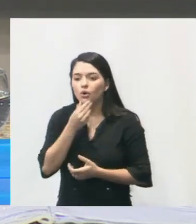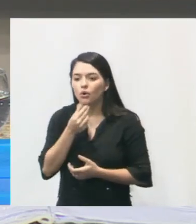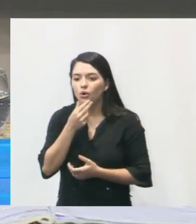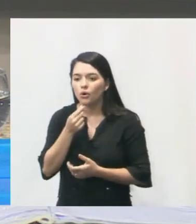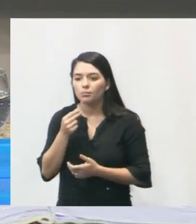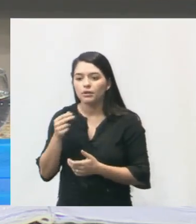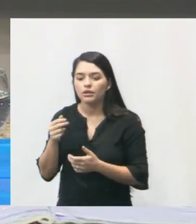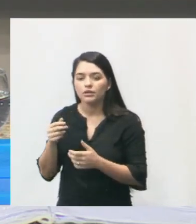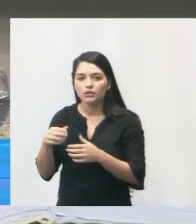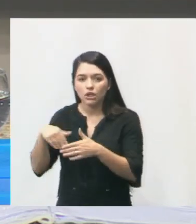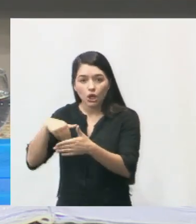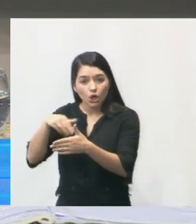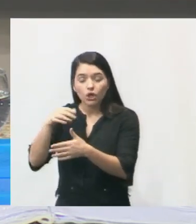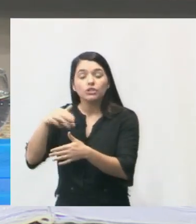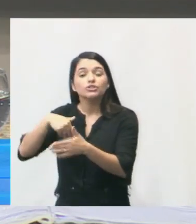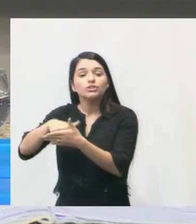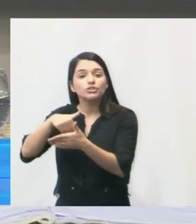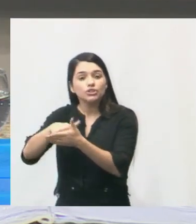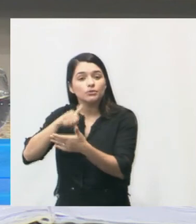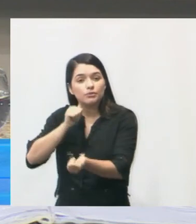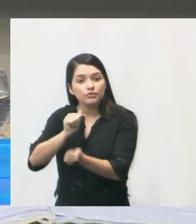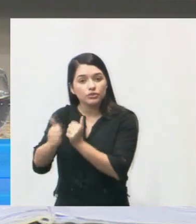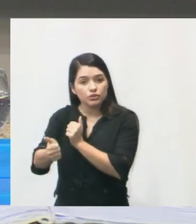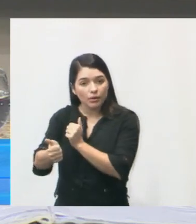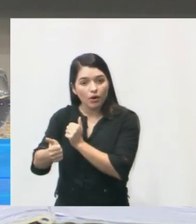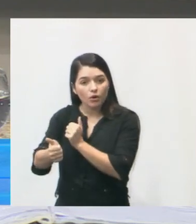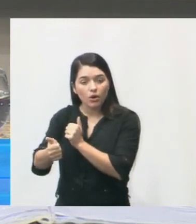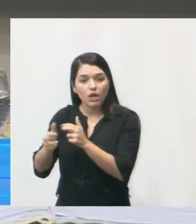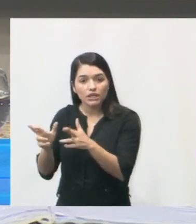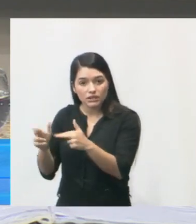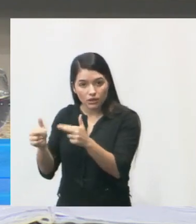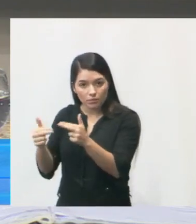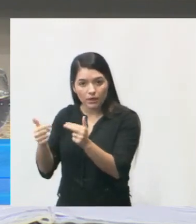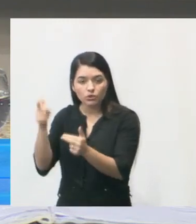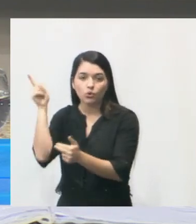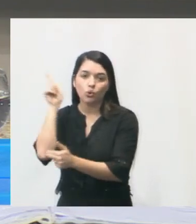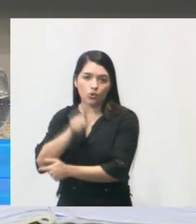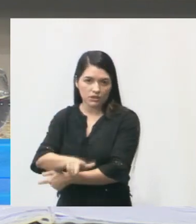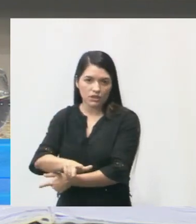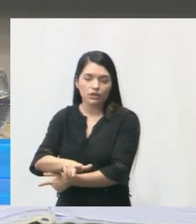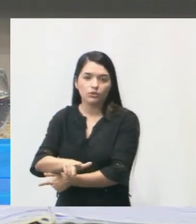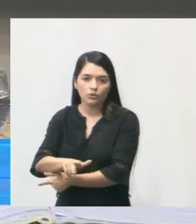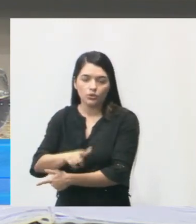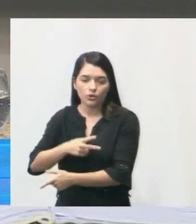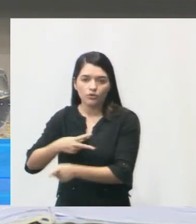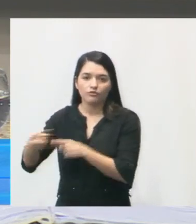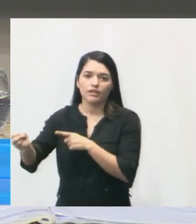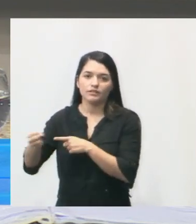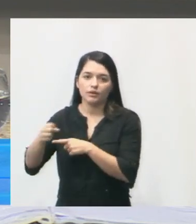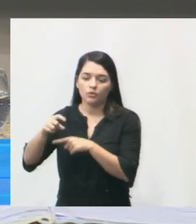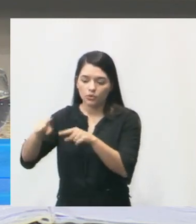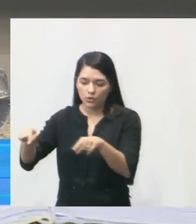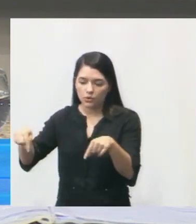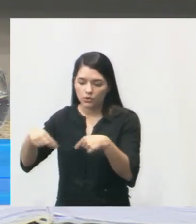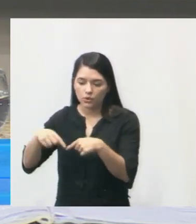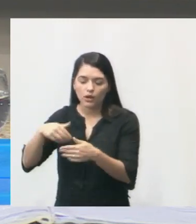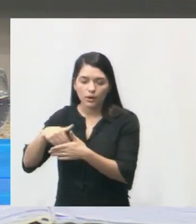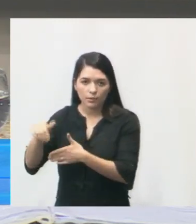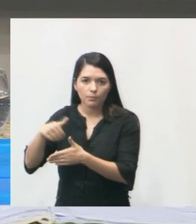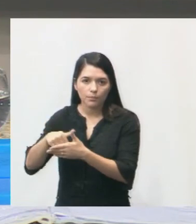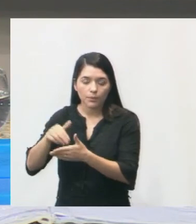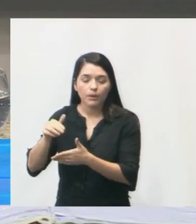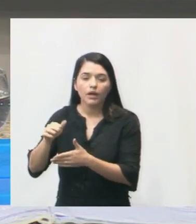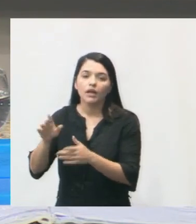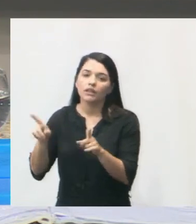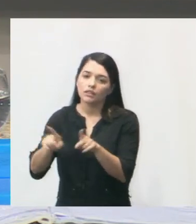campeão da Vitória Cup na última sexta-feira no campo de Andorinhas. Da mesma forma também,